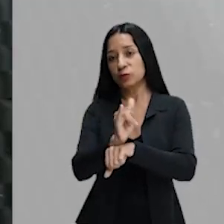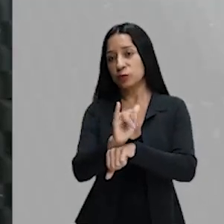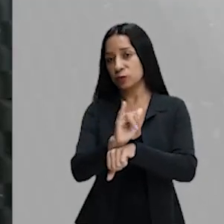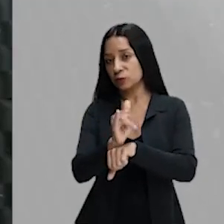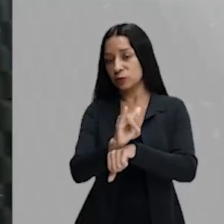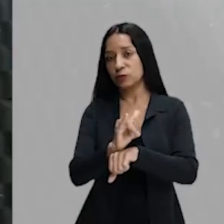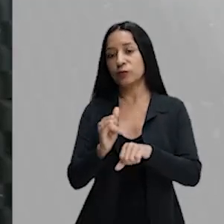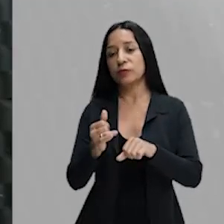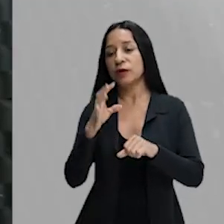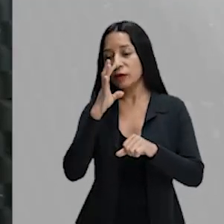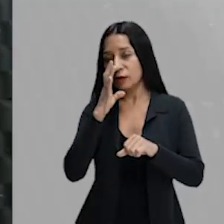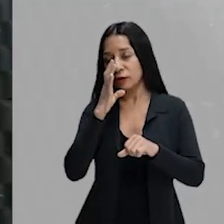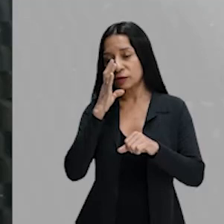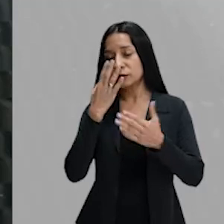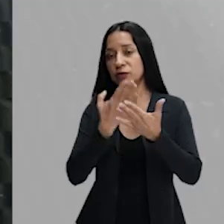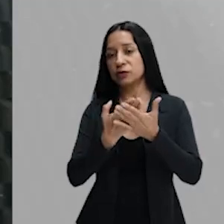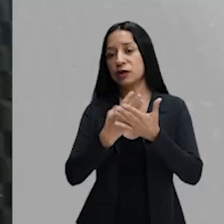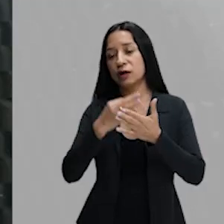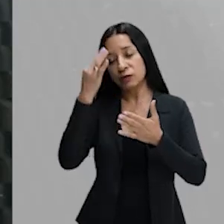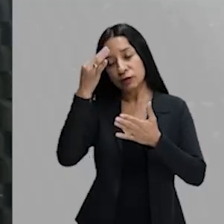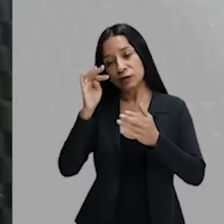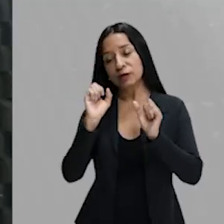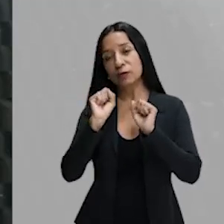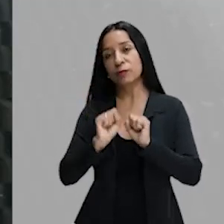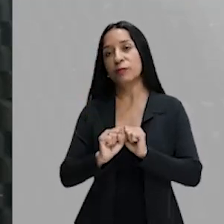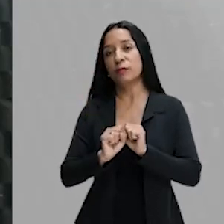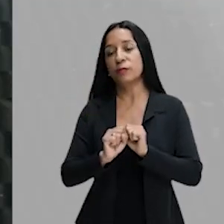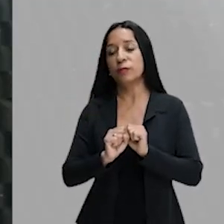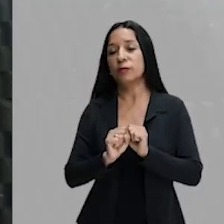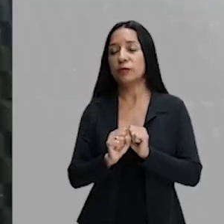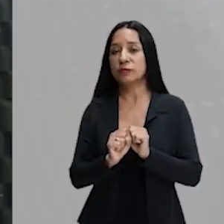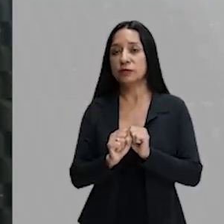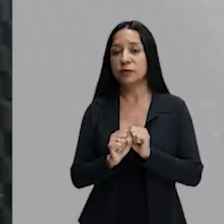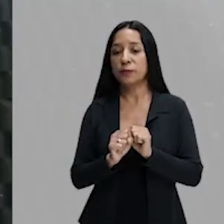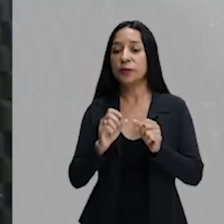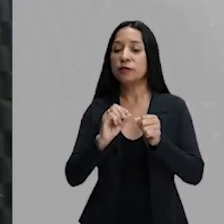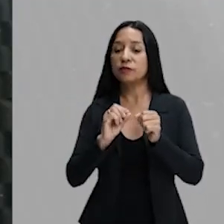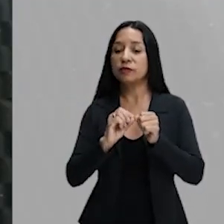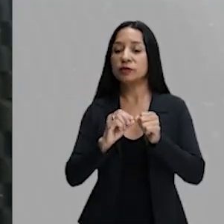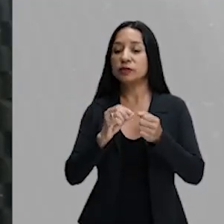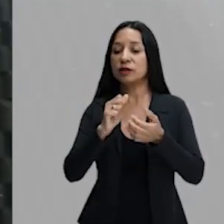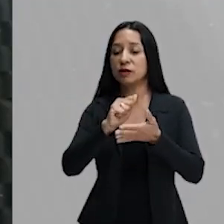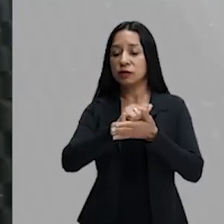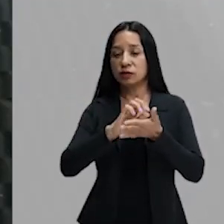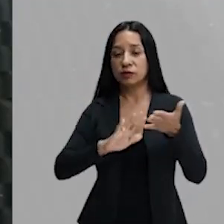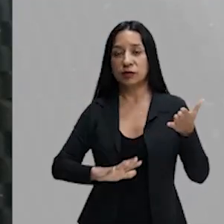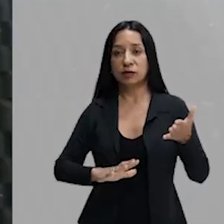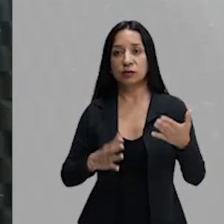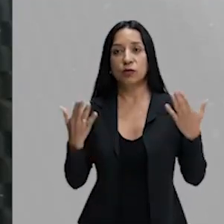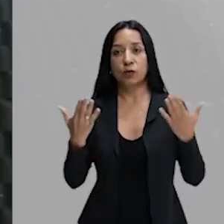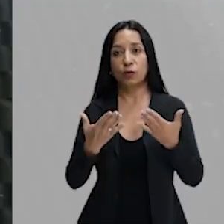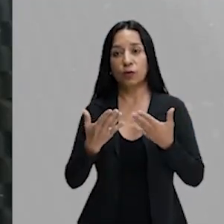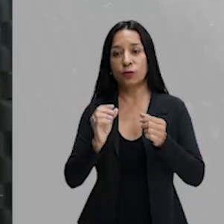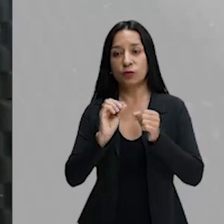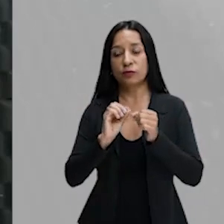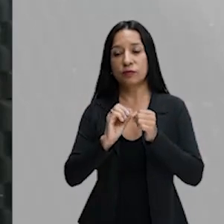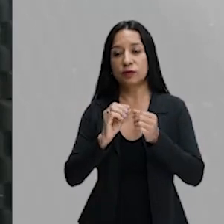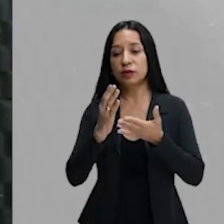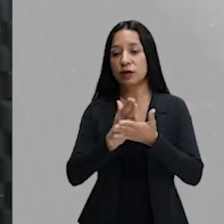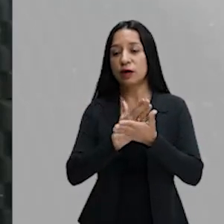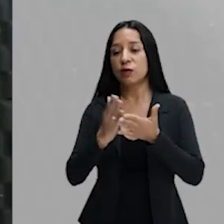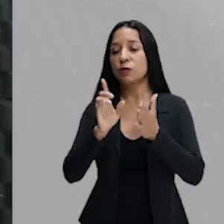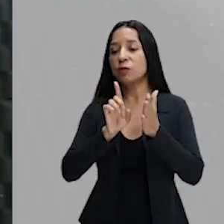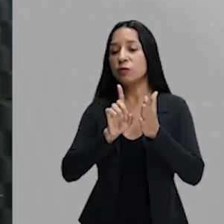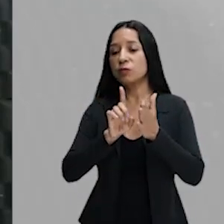essa aula teórica para que você possa acompanhar as aulas de exercício, tá? Hoje a gente vai resolver algumas questões,